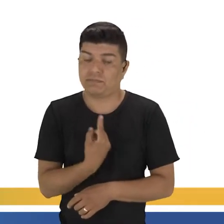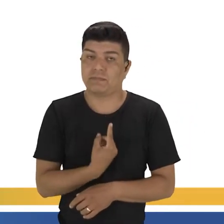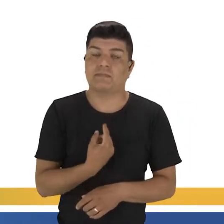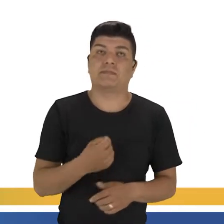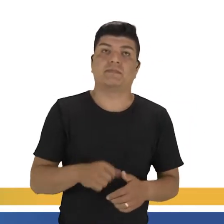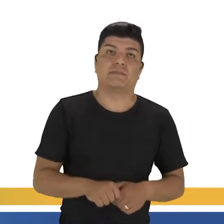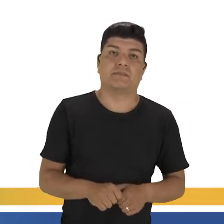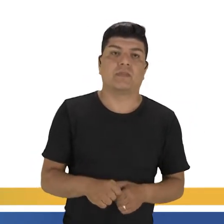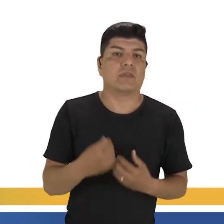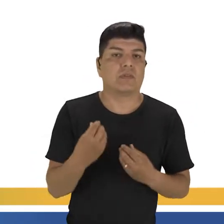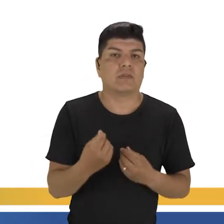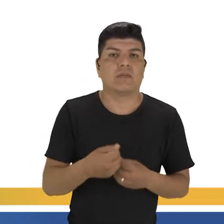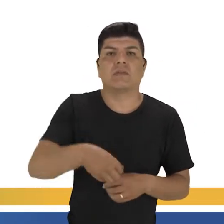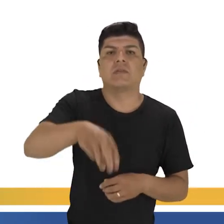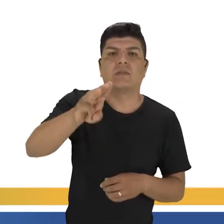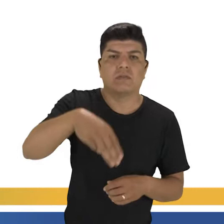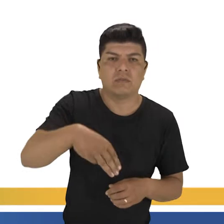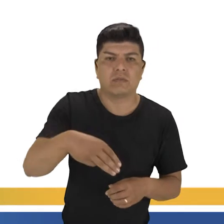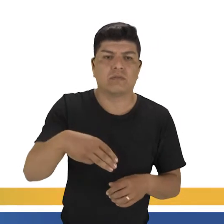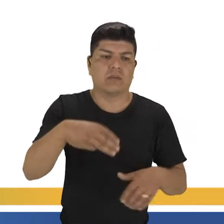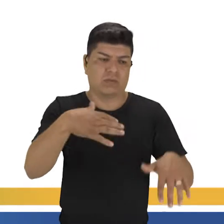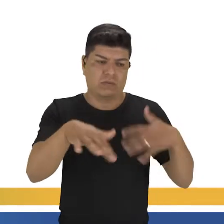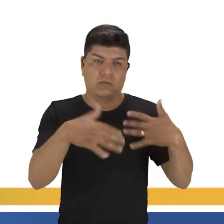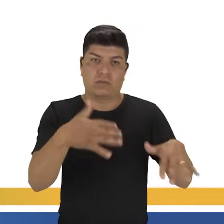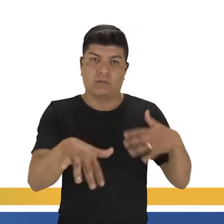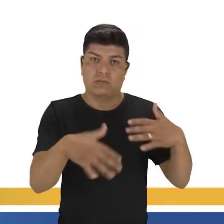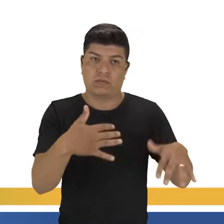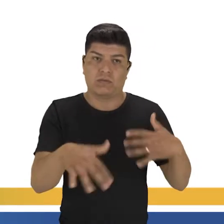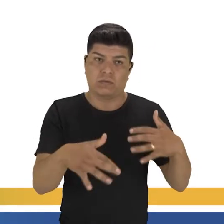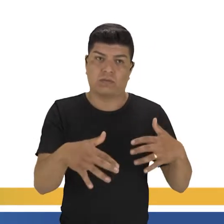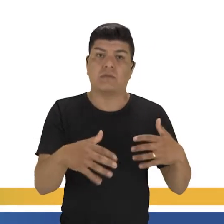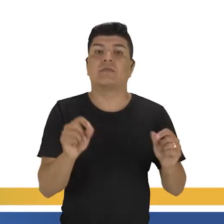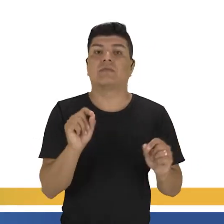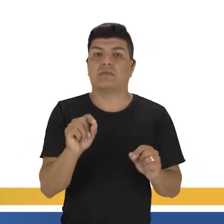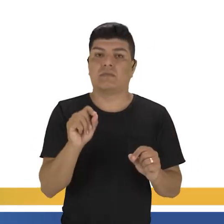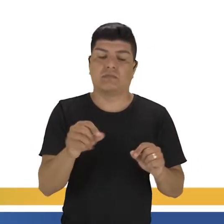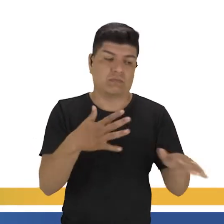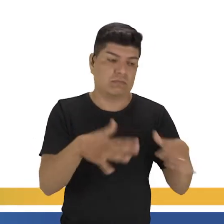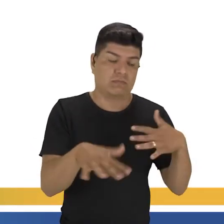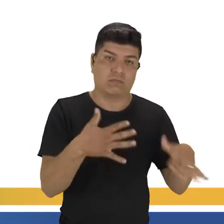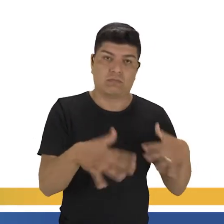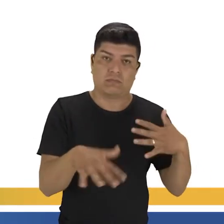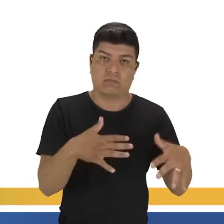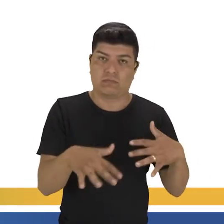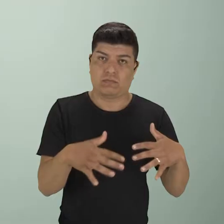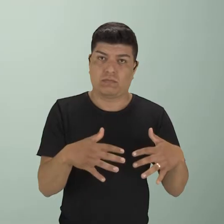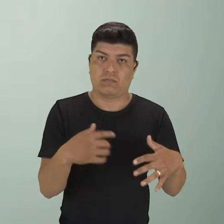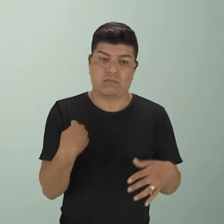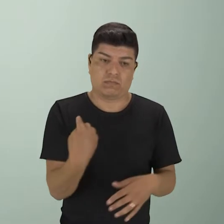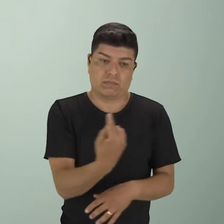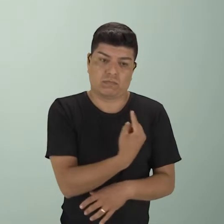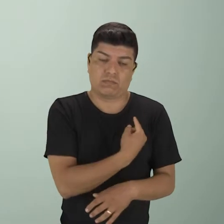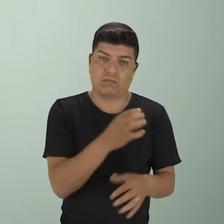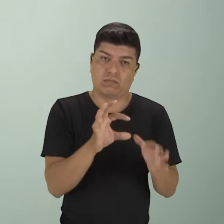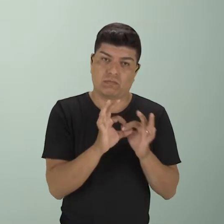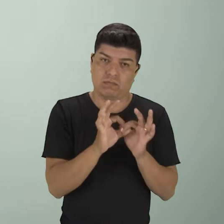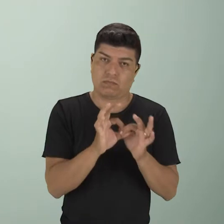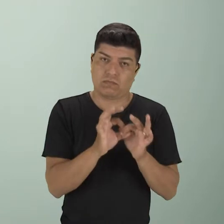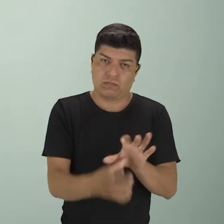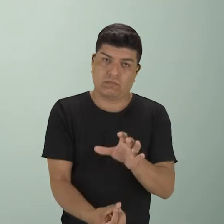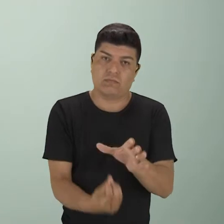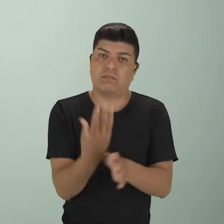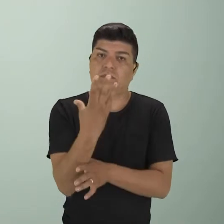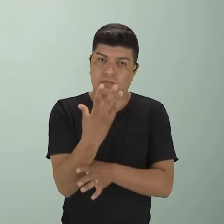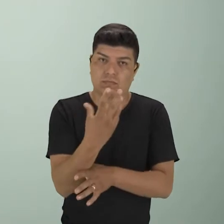individual. E com quem nos movemos? Aí está a relação do movimento, ou seja, estão os relacionamentos que se cria